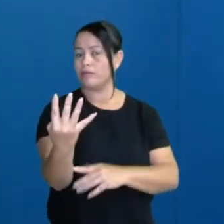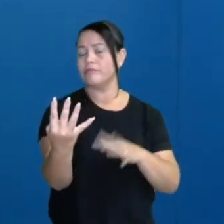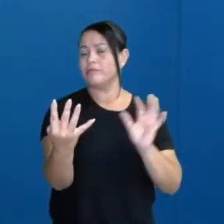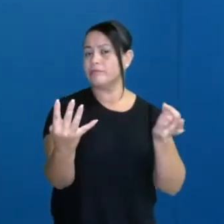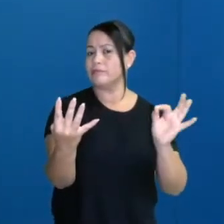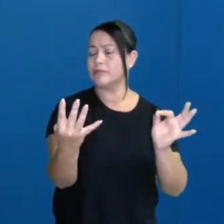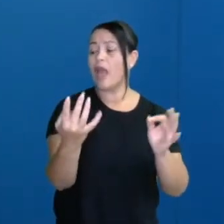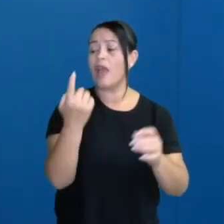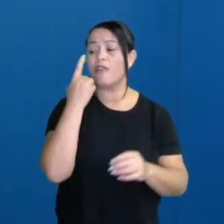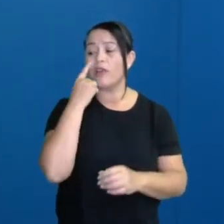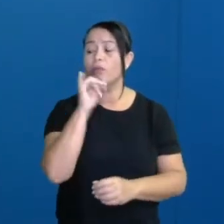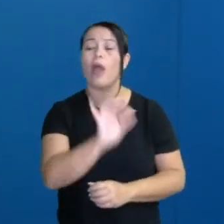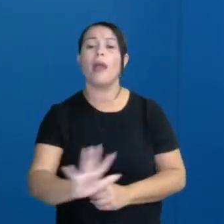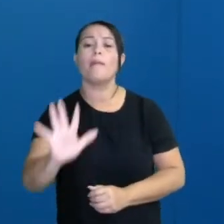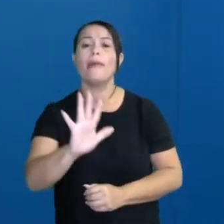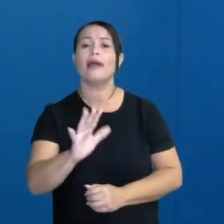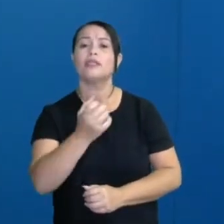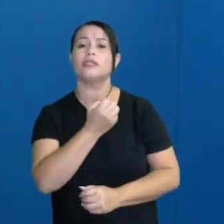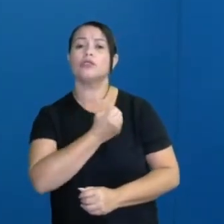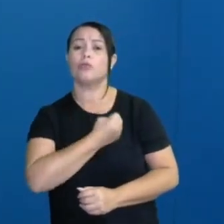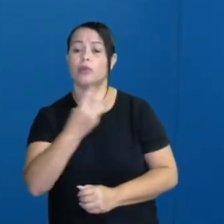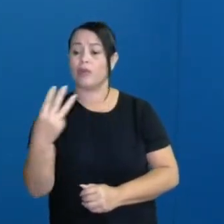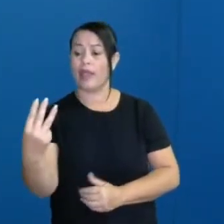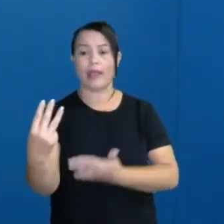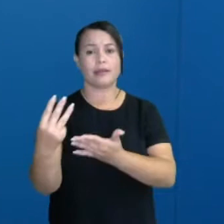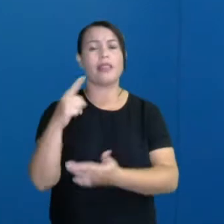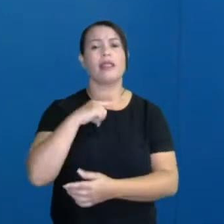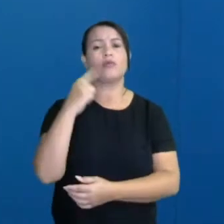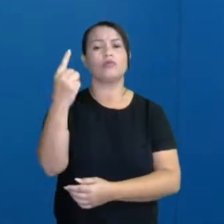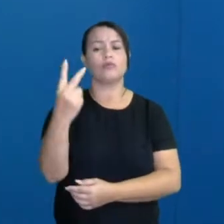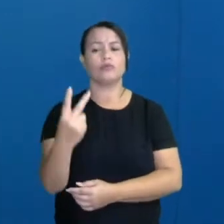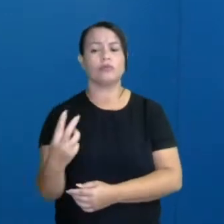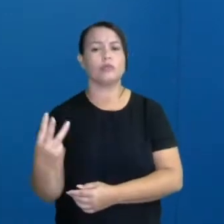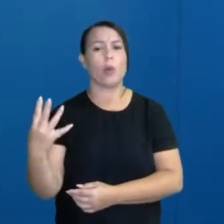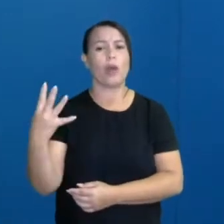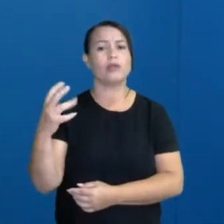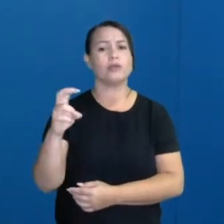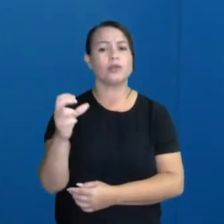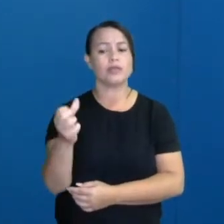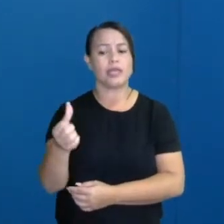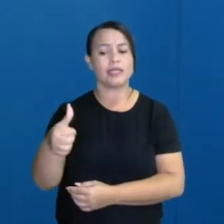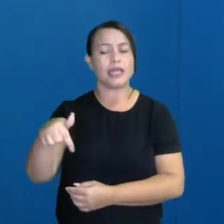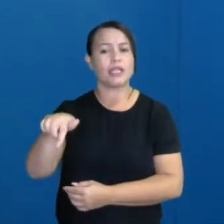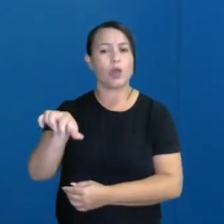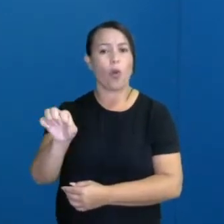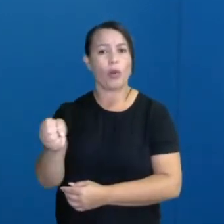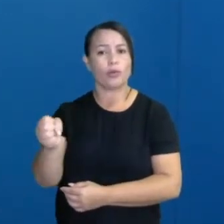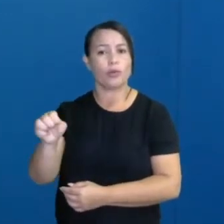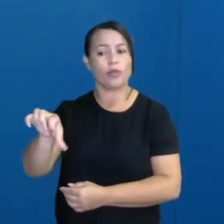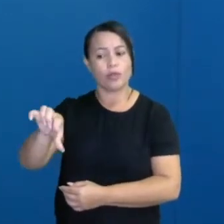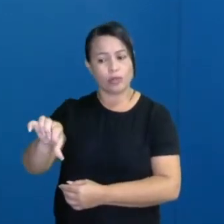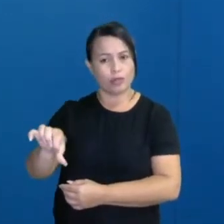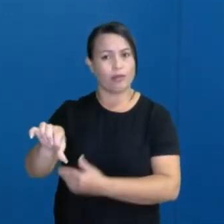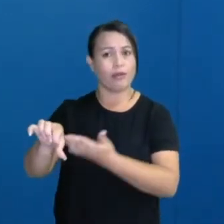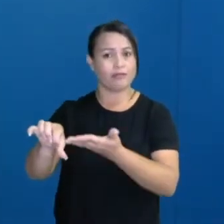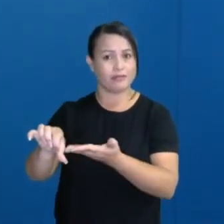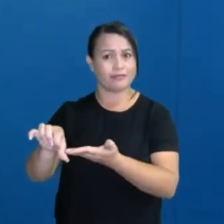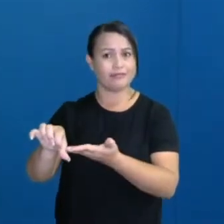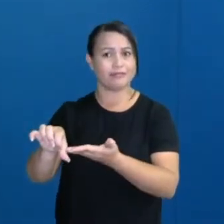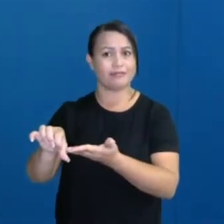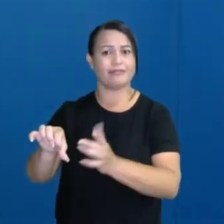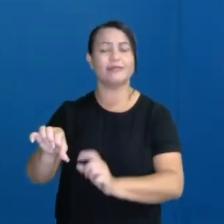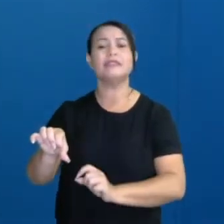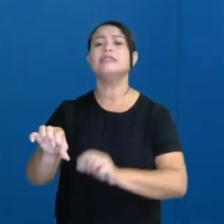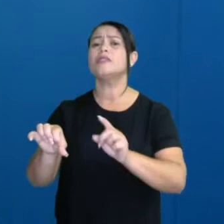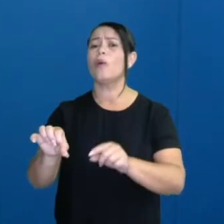bloquinhos. Na minha figura 3, vamos contar aqui, eu tenho 1, 2, 3, 4, 5, 6, 7, 8,